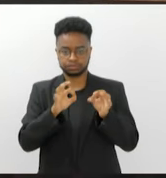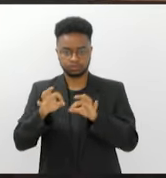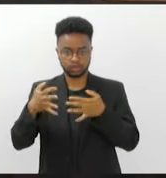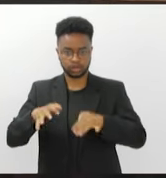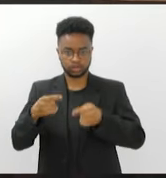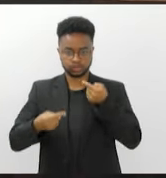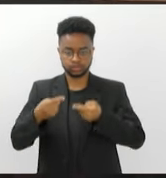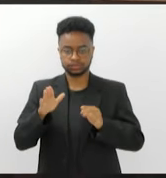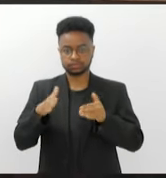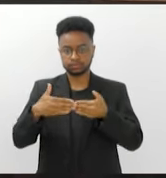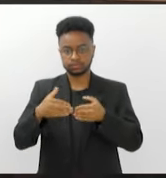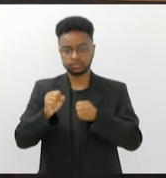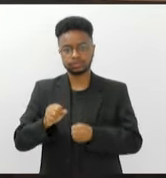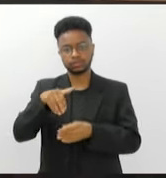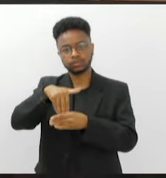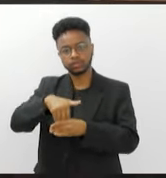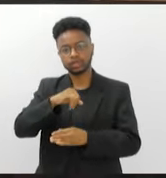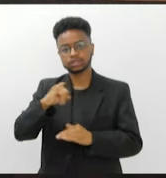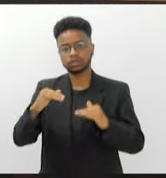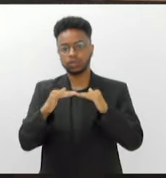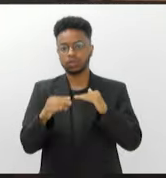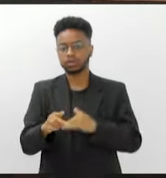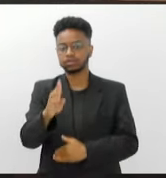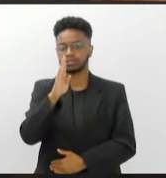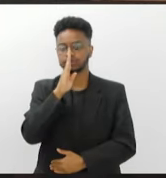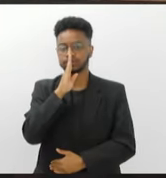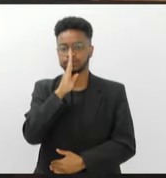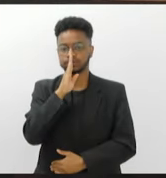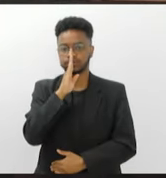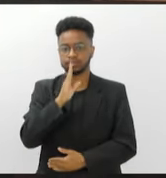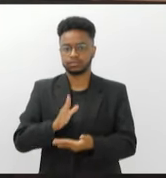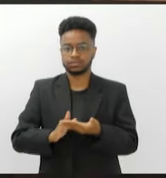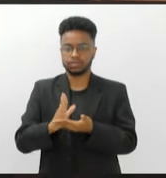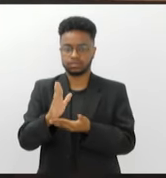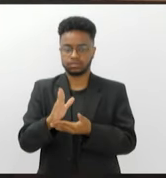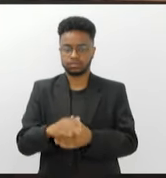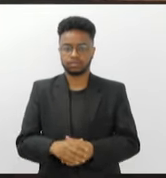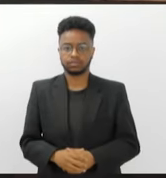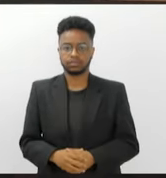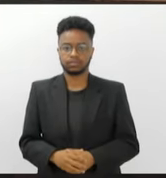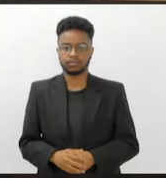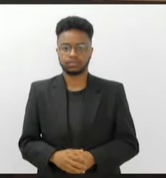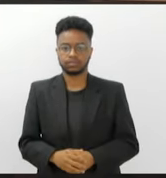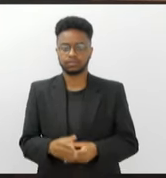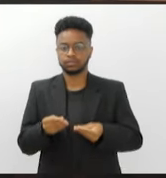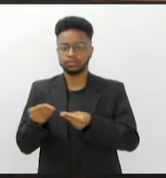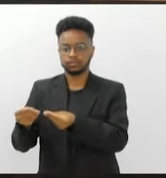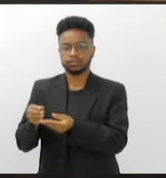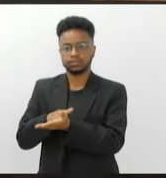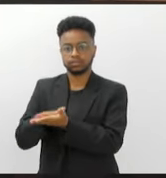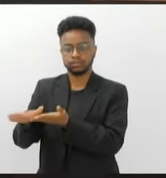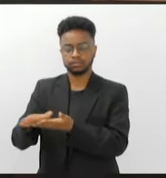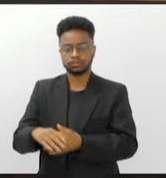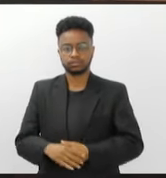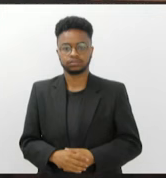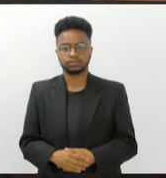discutir, encerrada a discussão. Em votação, senhores que aprovam, permaneçam como estão. Aprovado, vai a